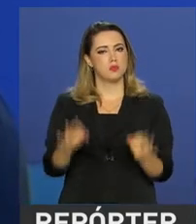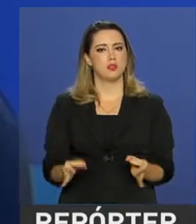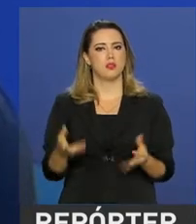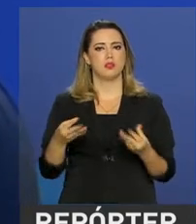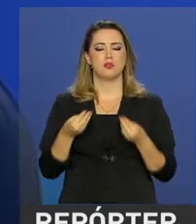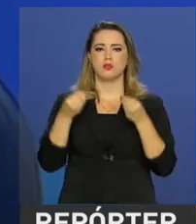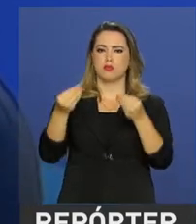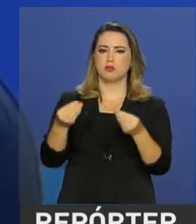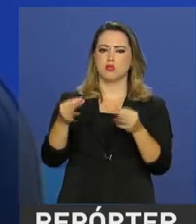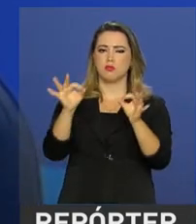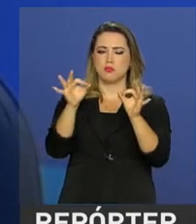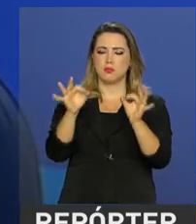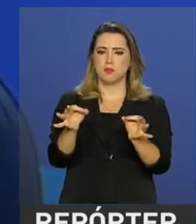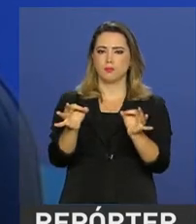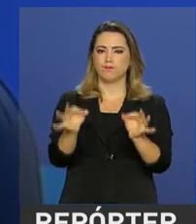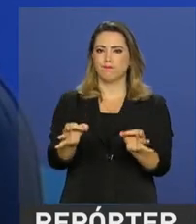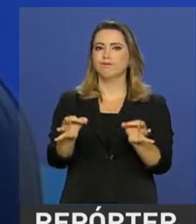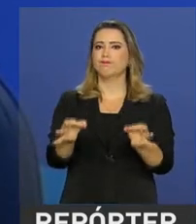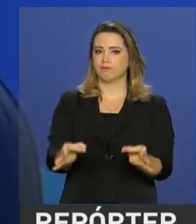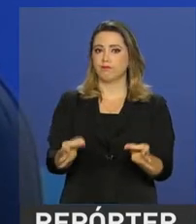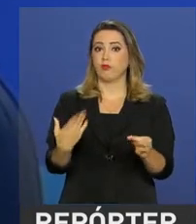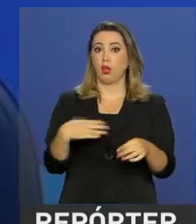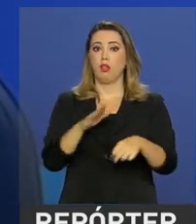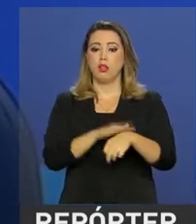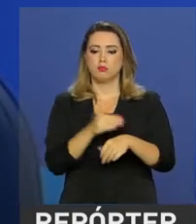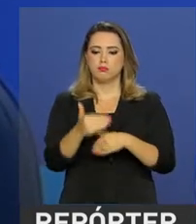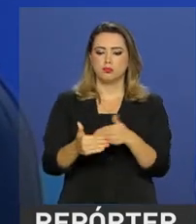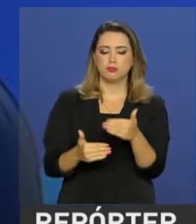com êxito em cada etapa, com cada